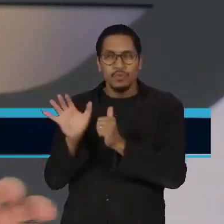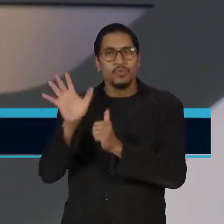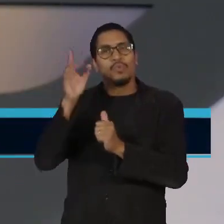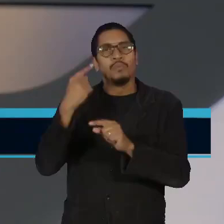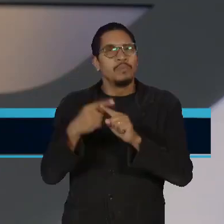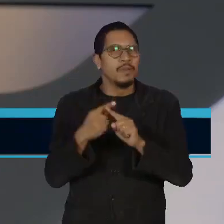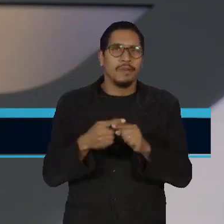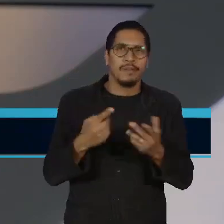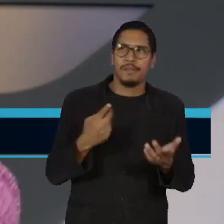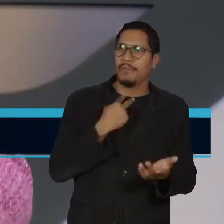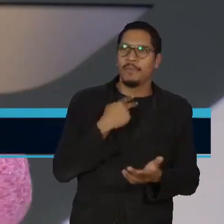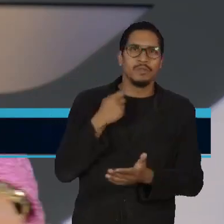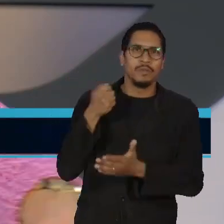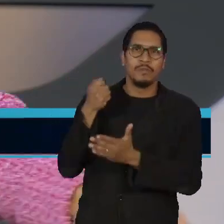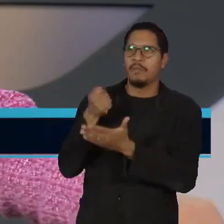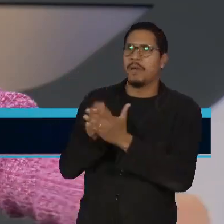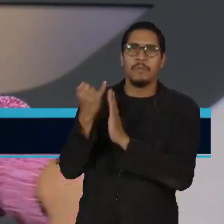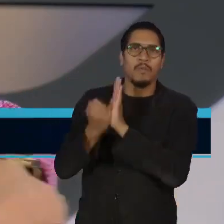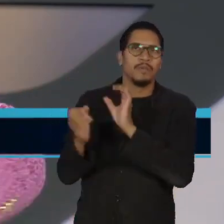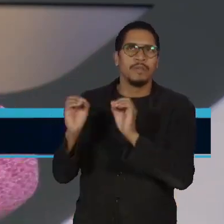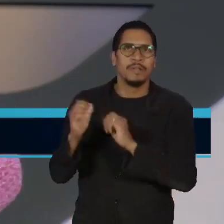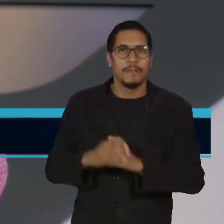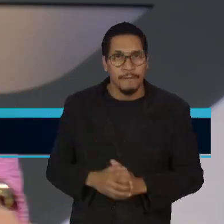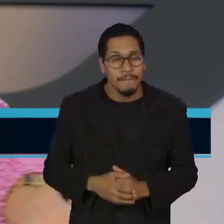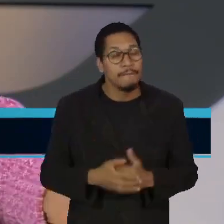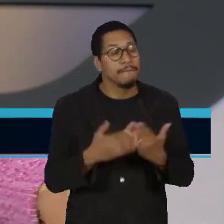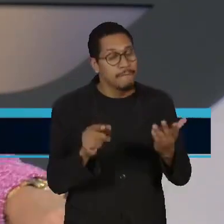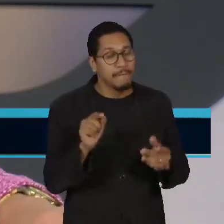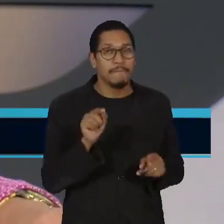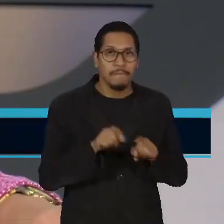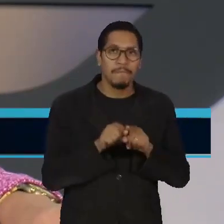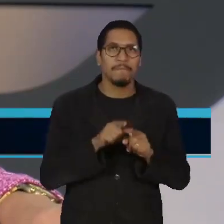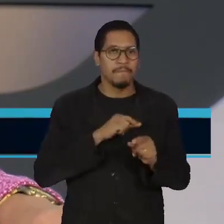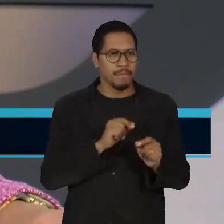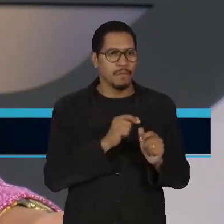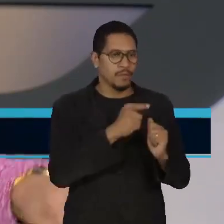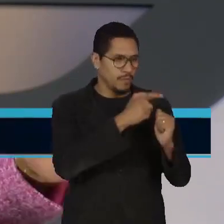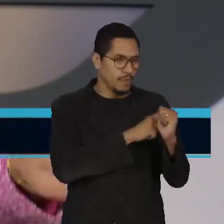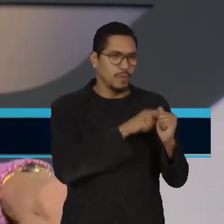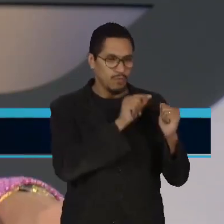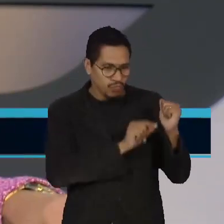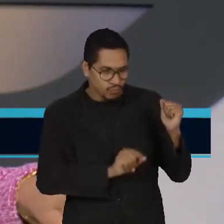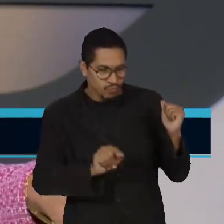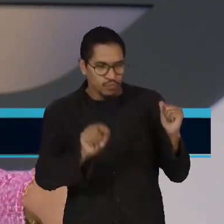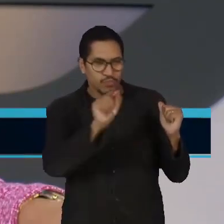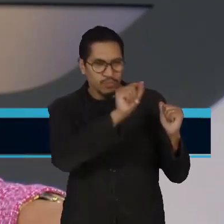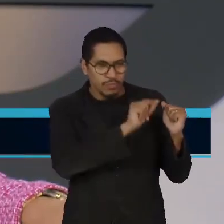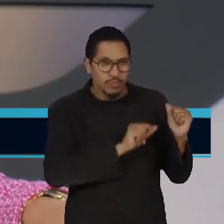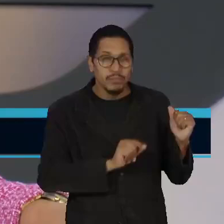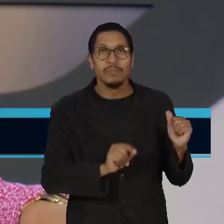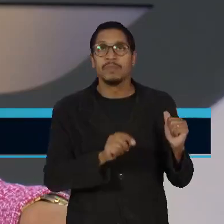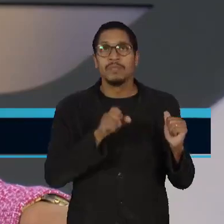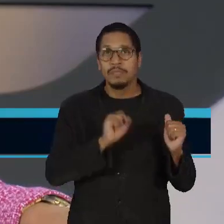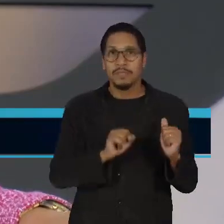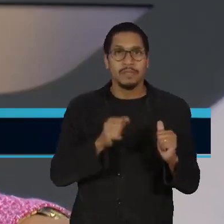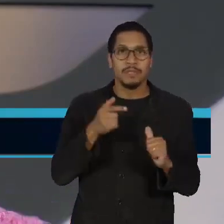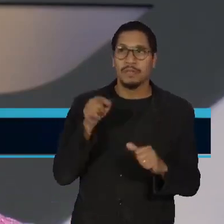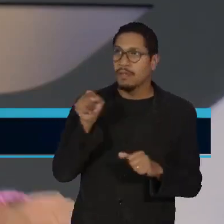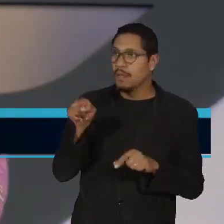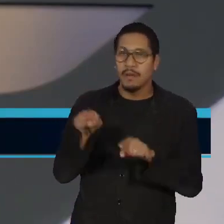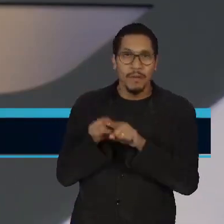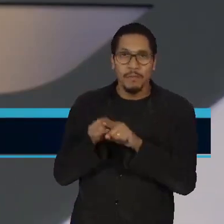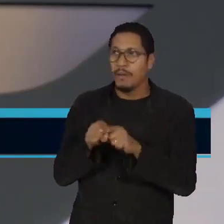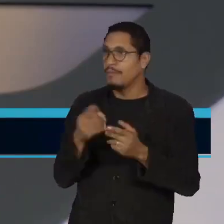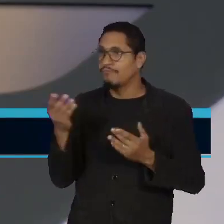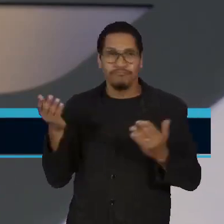consegue tributá-los. Então, de uma certa forma, o endividamento acaba sendo circular nesse sentido. Onde nós não enfrentamos essa iniquidade é